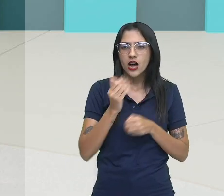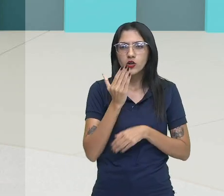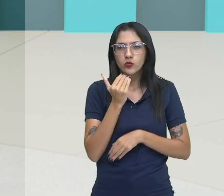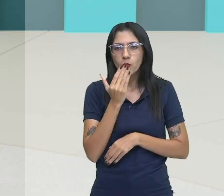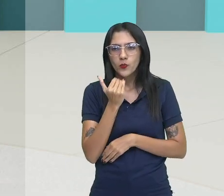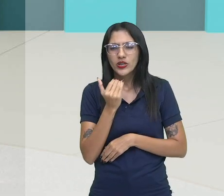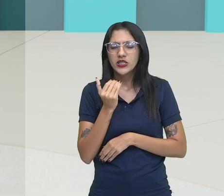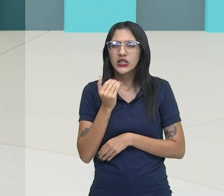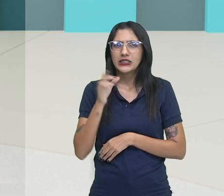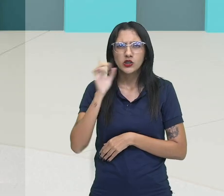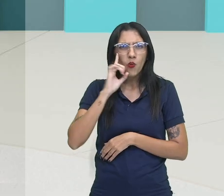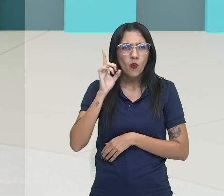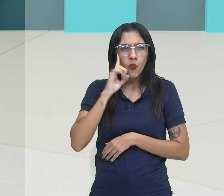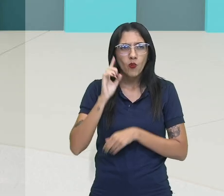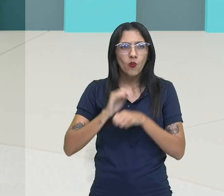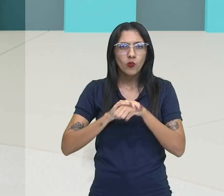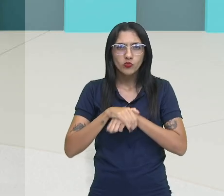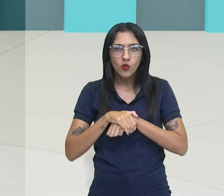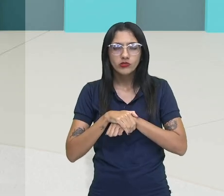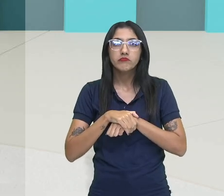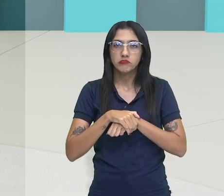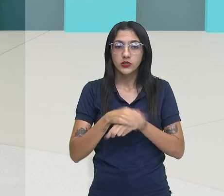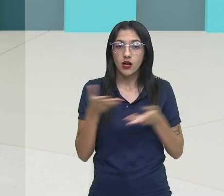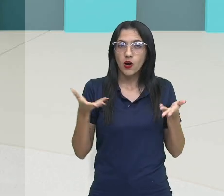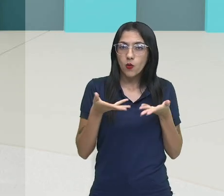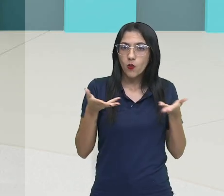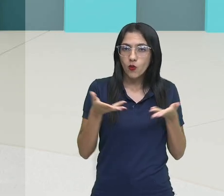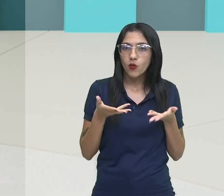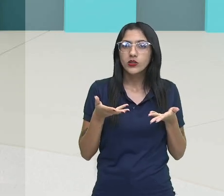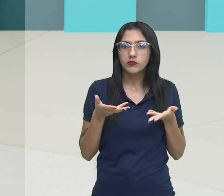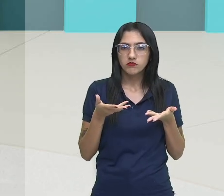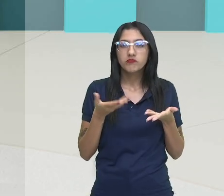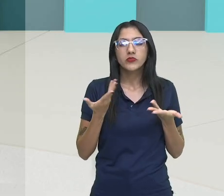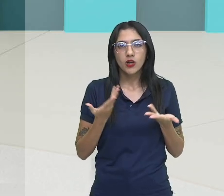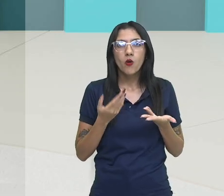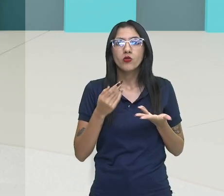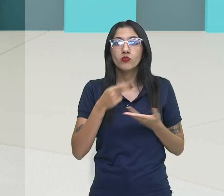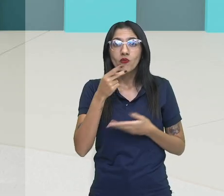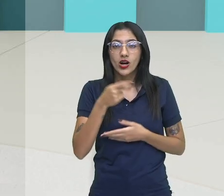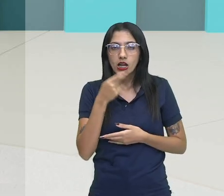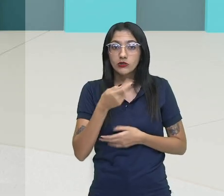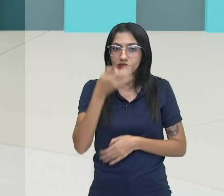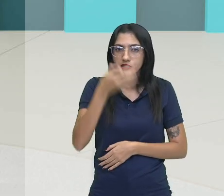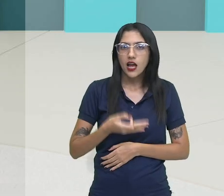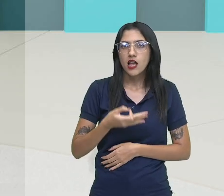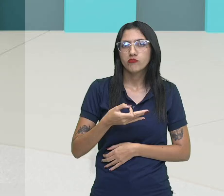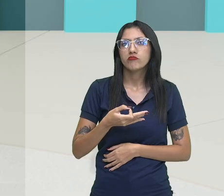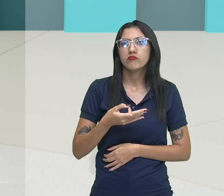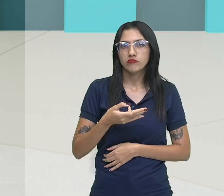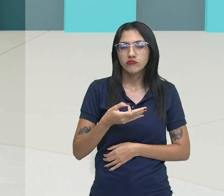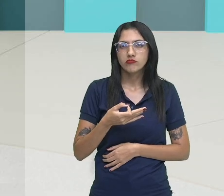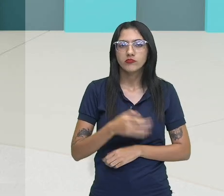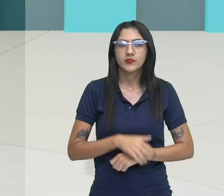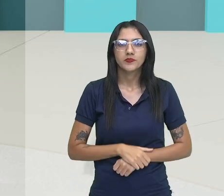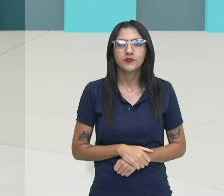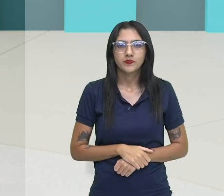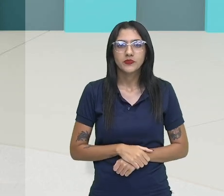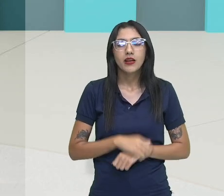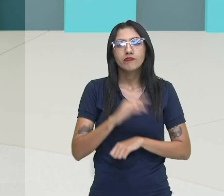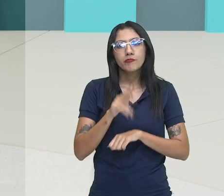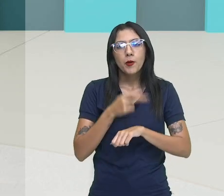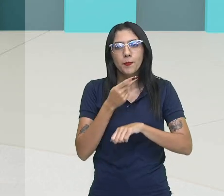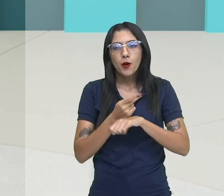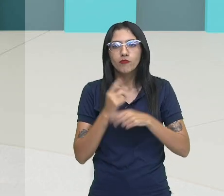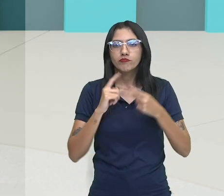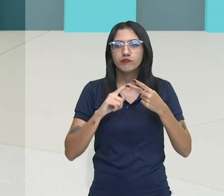noite. Estou conjugando agora, presente. E eu estou dando uma certeza. Beleza? Depois nós vamos